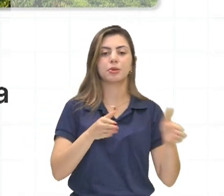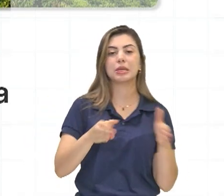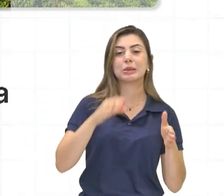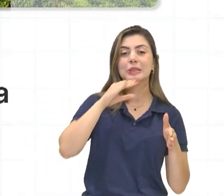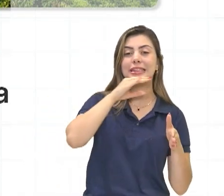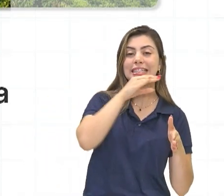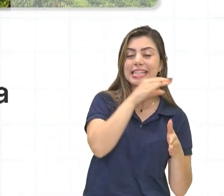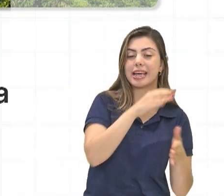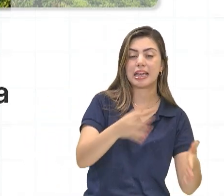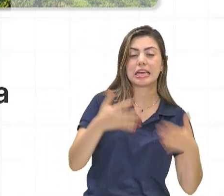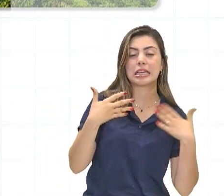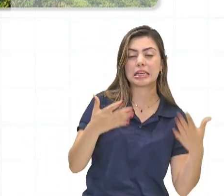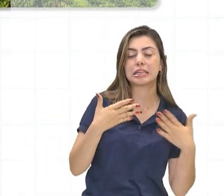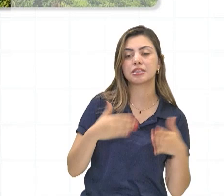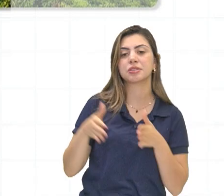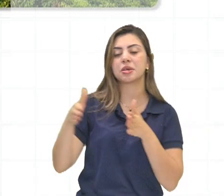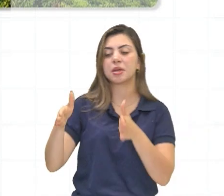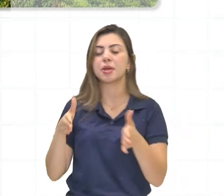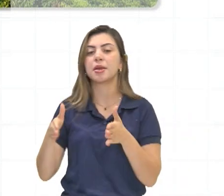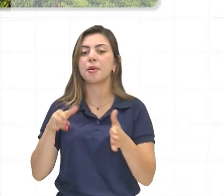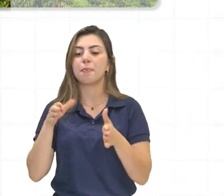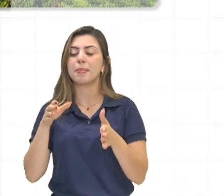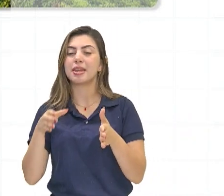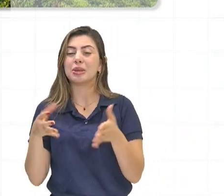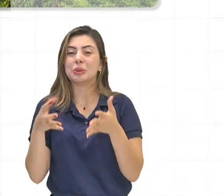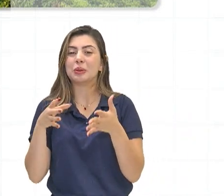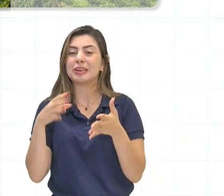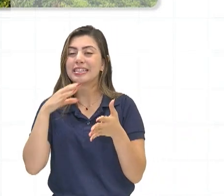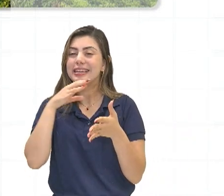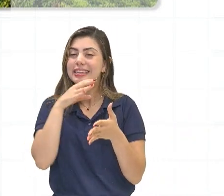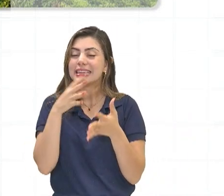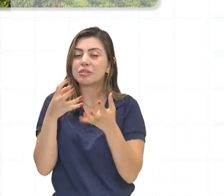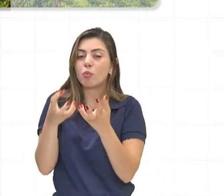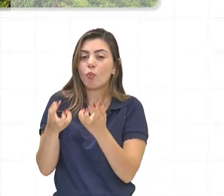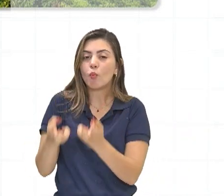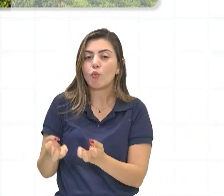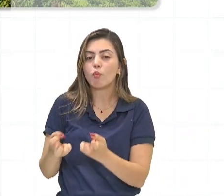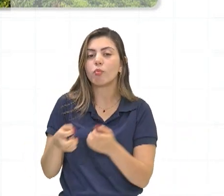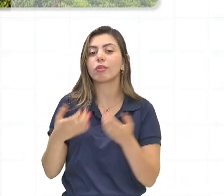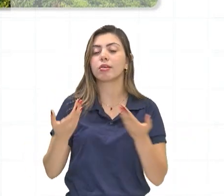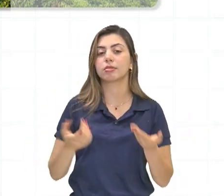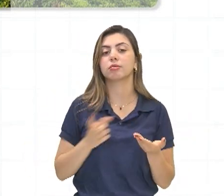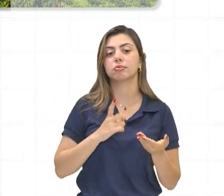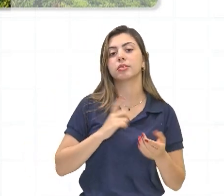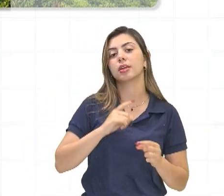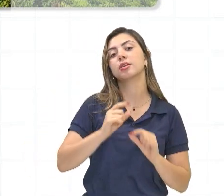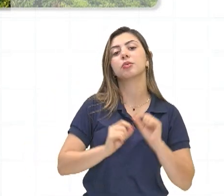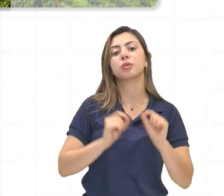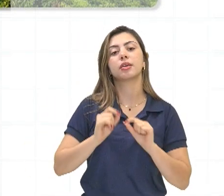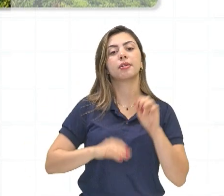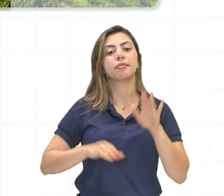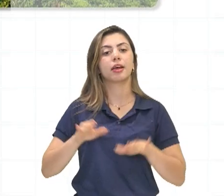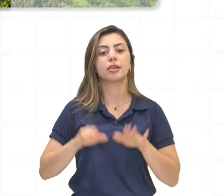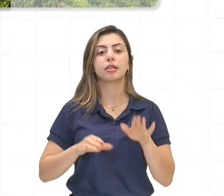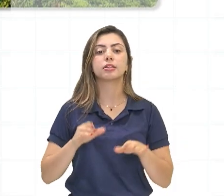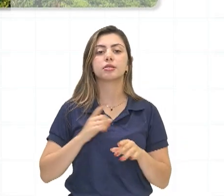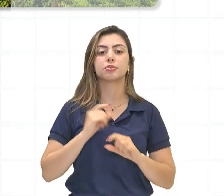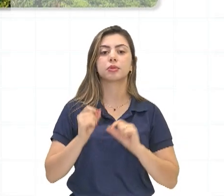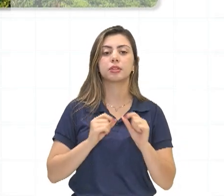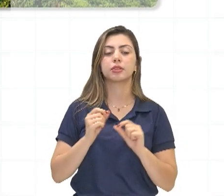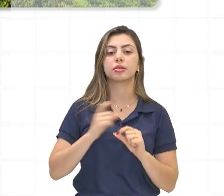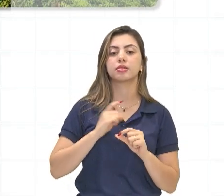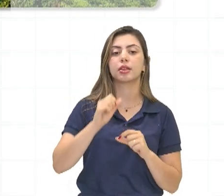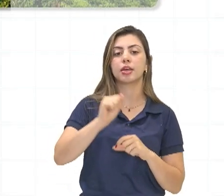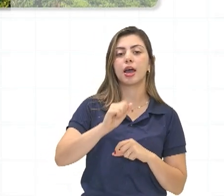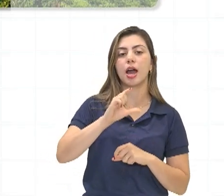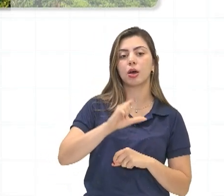mais amena e seca, né? Suas principais variações são tropical de